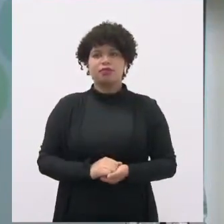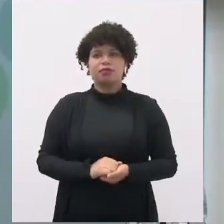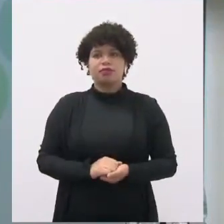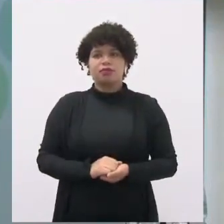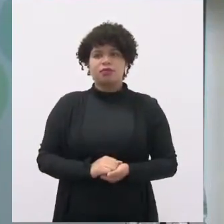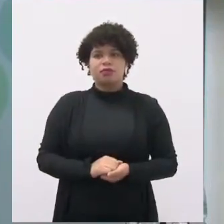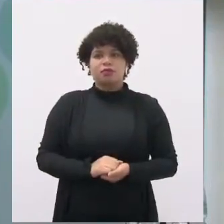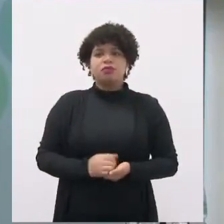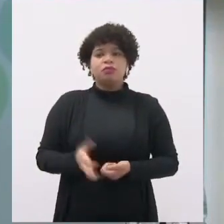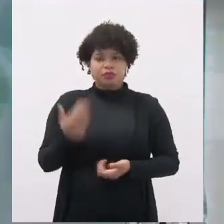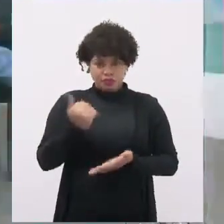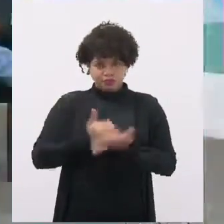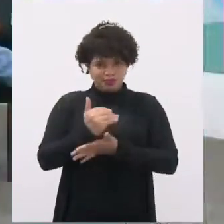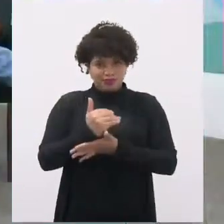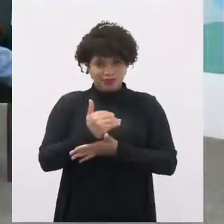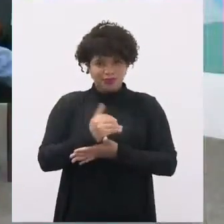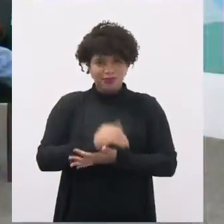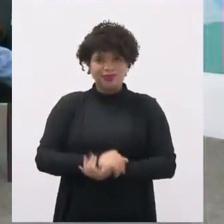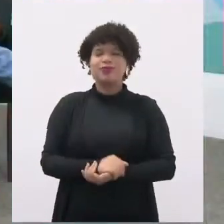Vamos começar então?